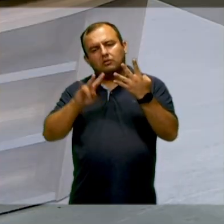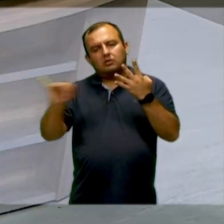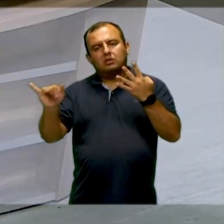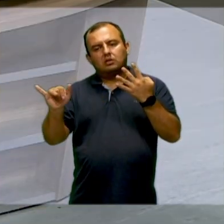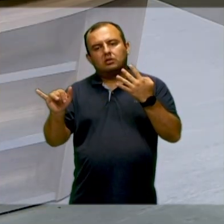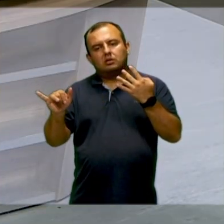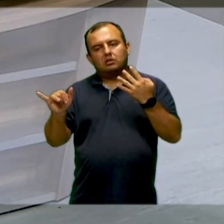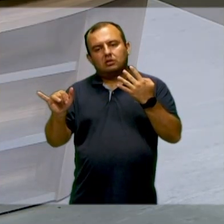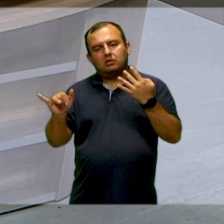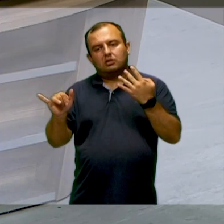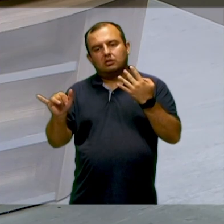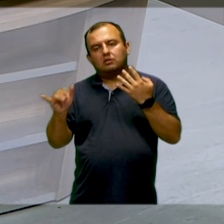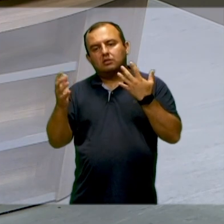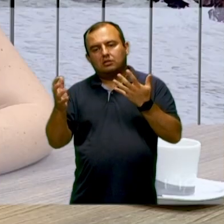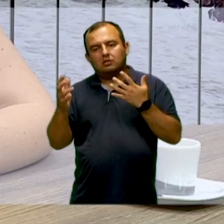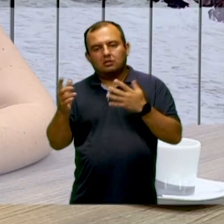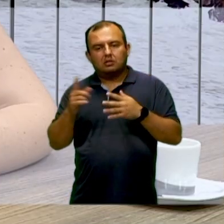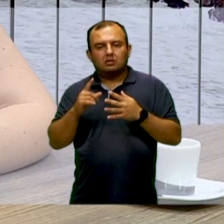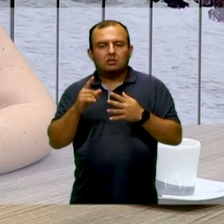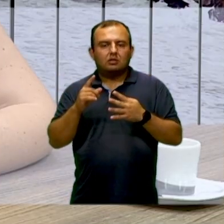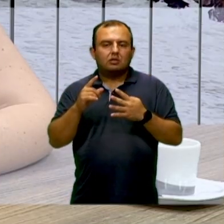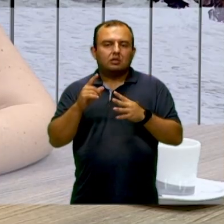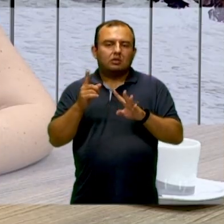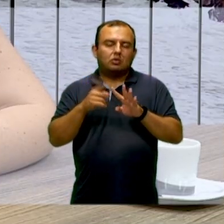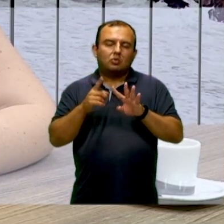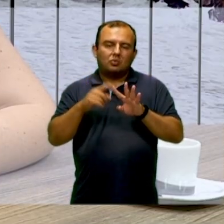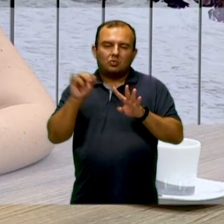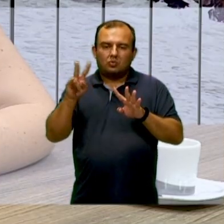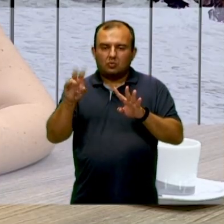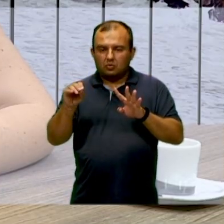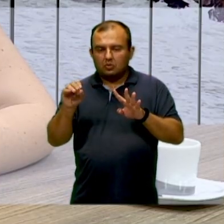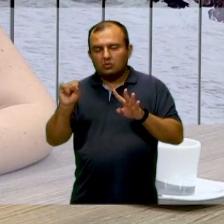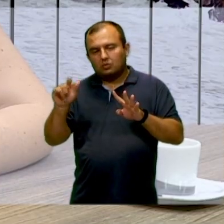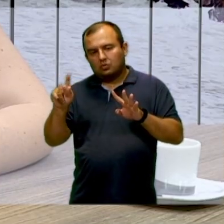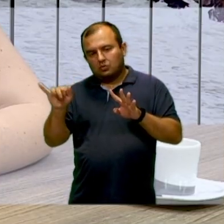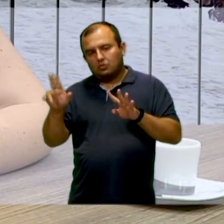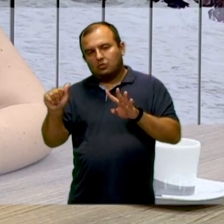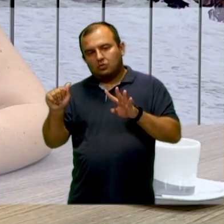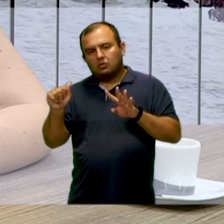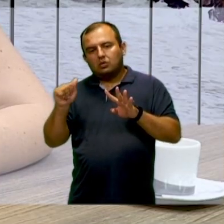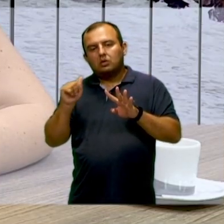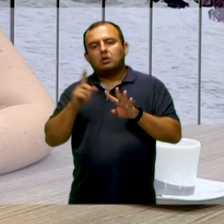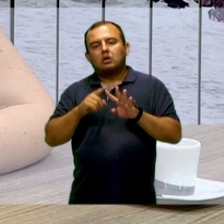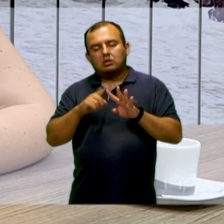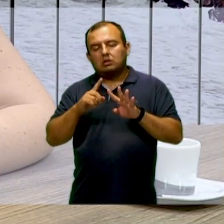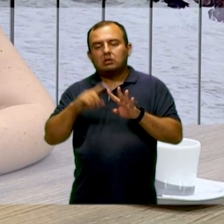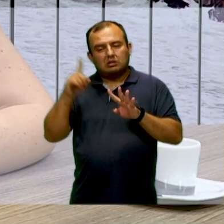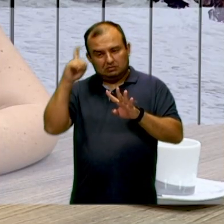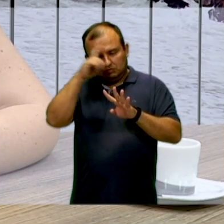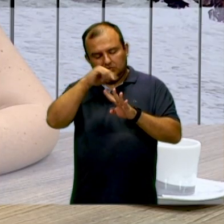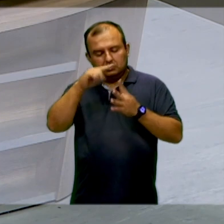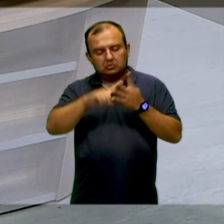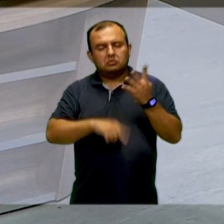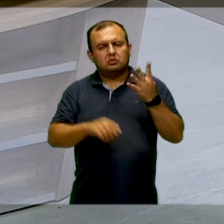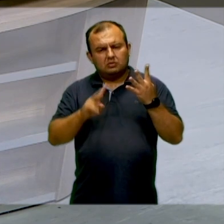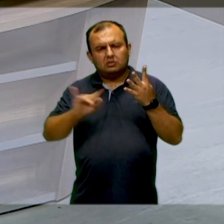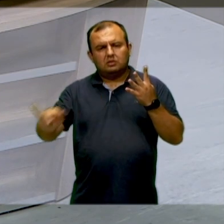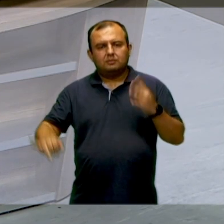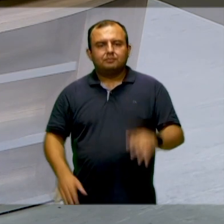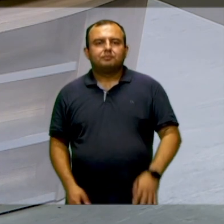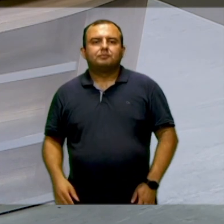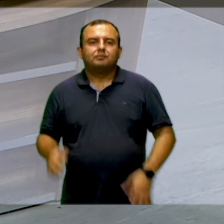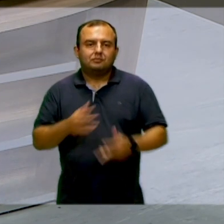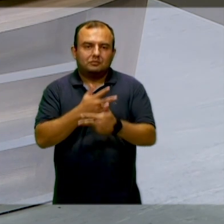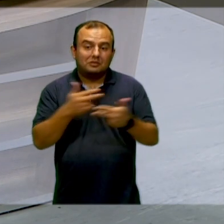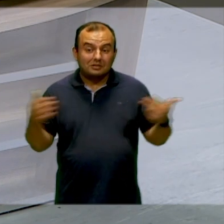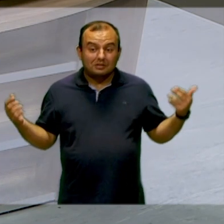querer demais. O Ivo Silveira eu não consigo resolver da noite para o dia, mas os outros 3, eles estão sendo encaminhados. Mas assim, vamos falar de uma